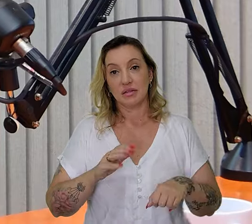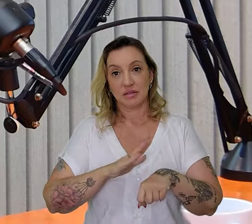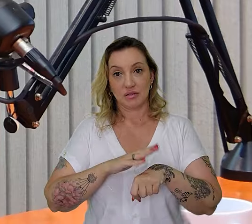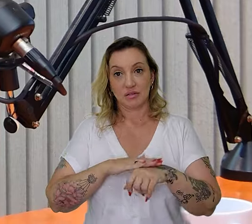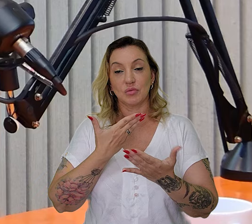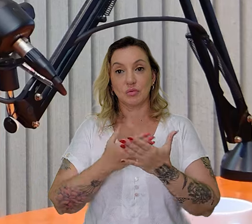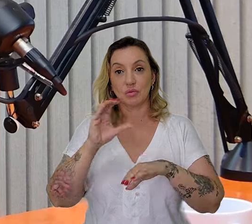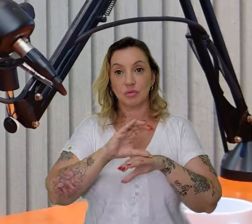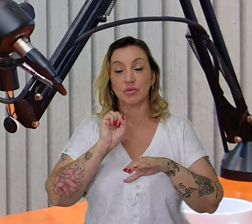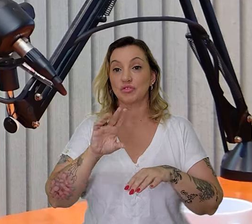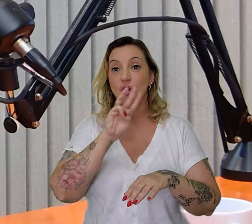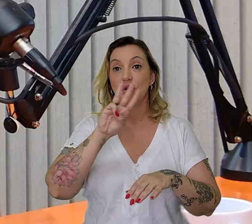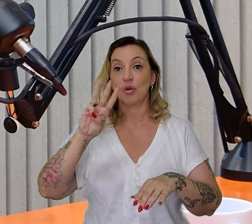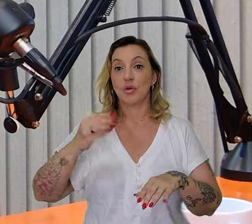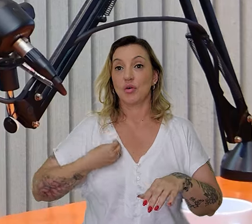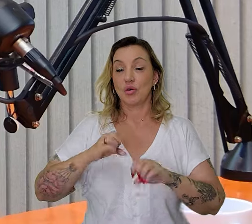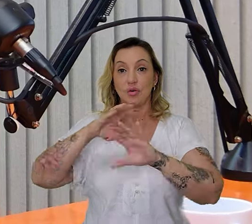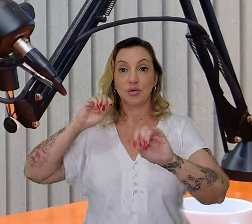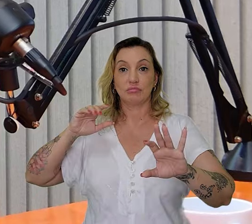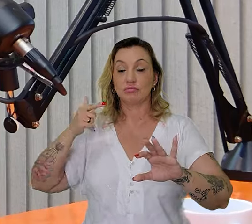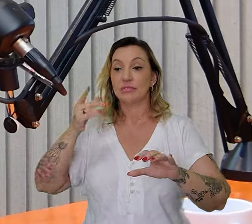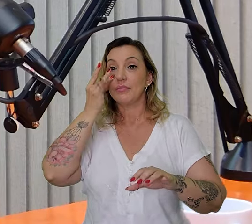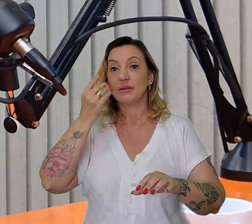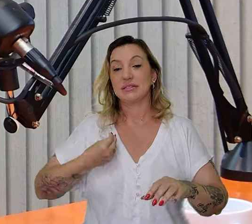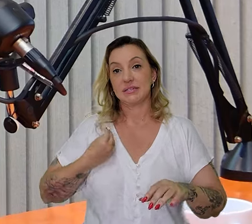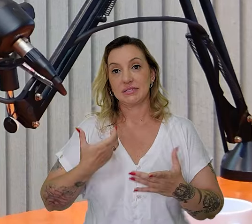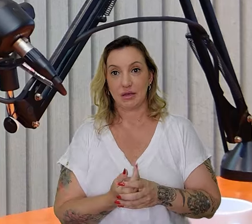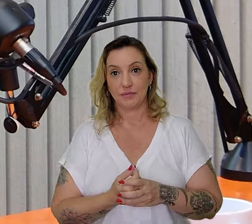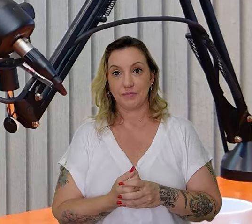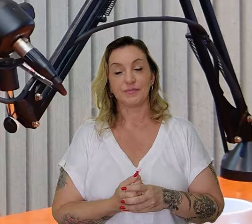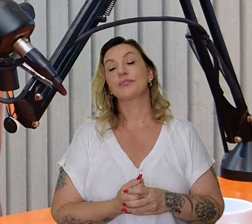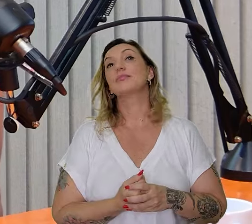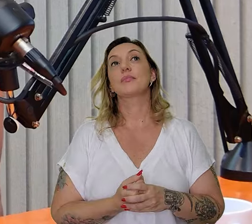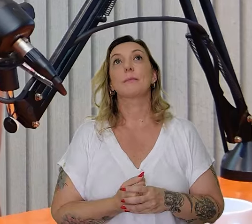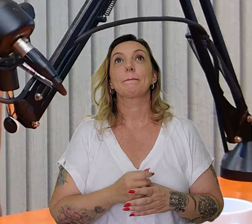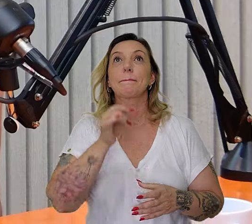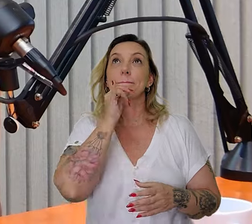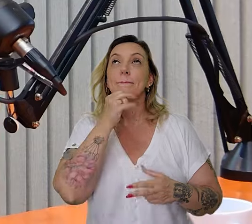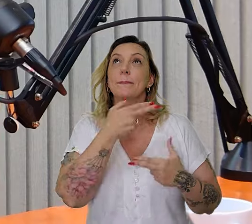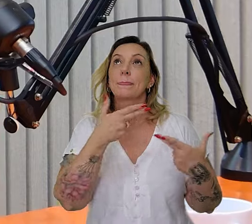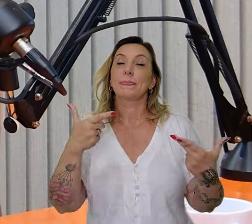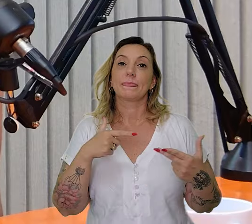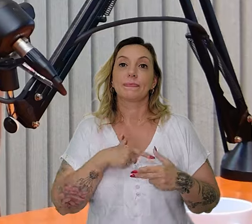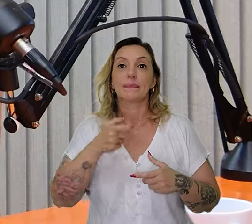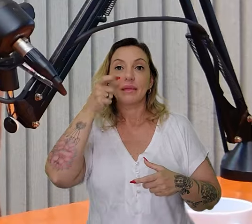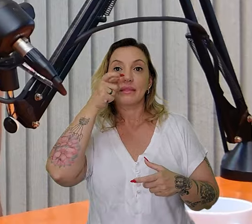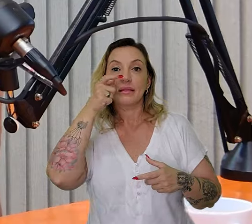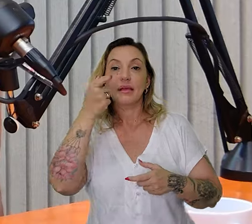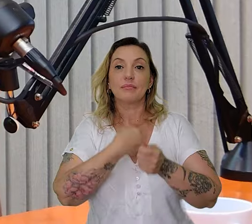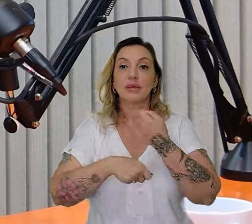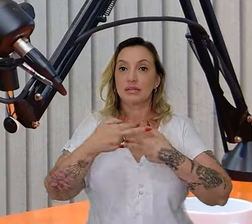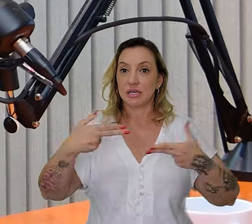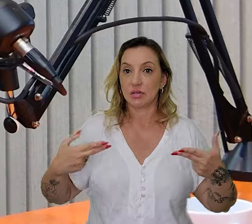Ah ele não existe no Campus E aí tem degrees como por exemplo Entertainment Business que existem no